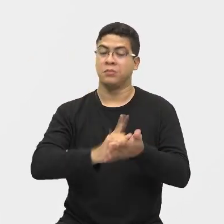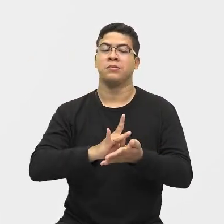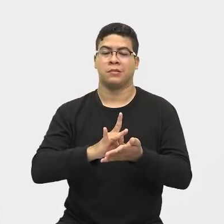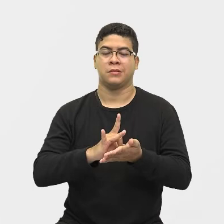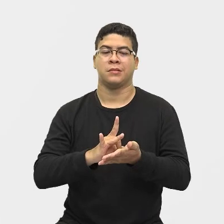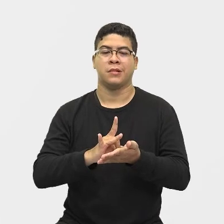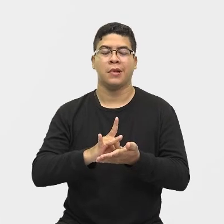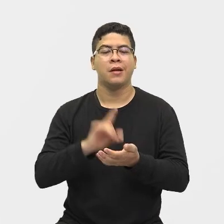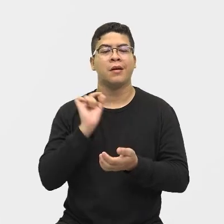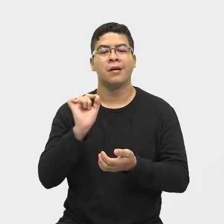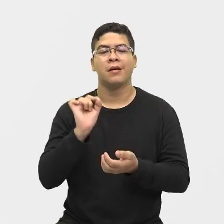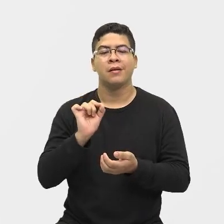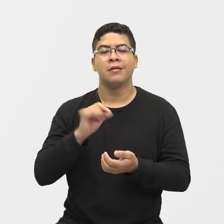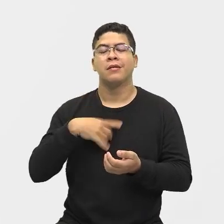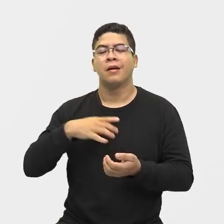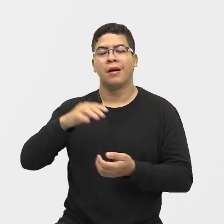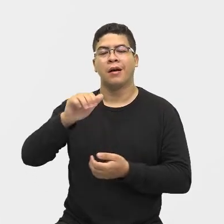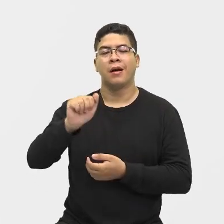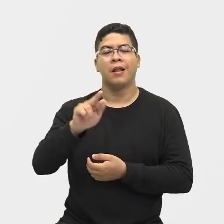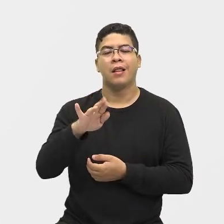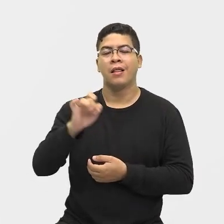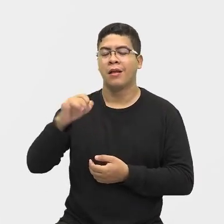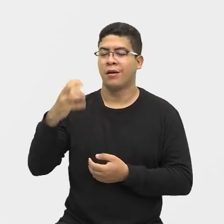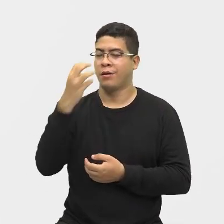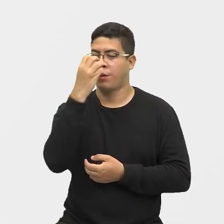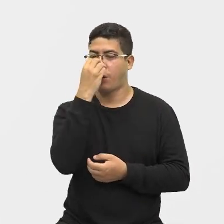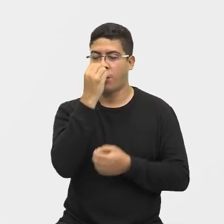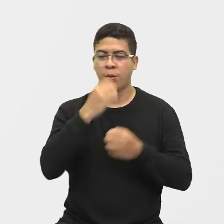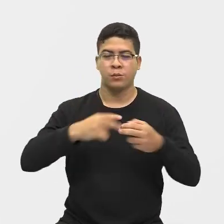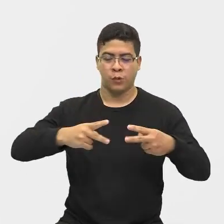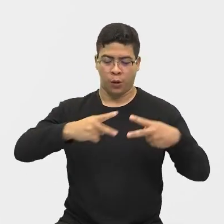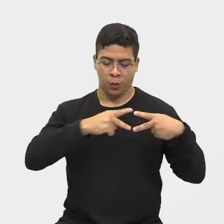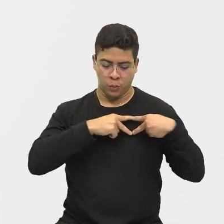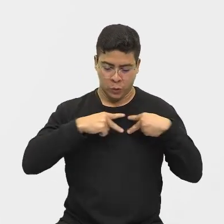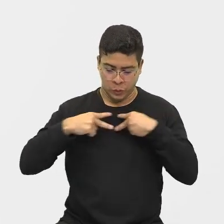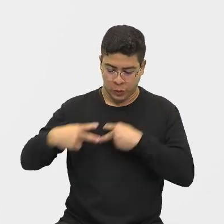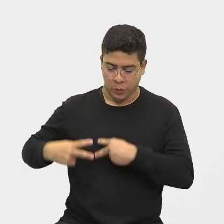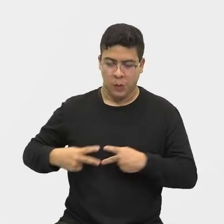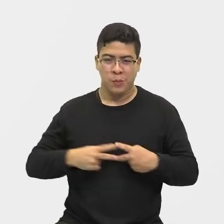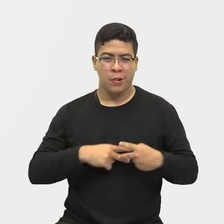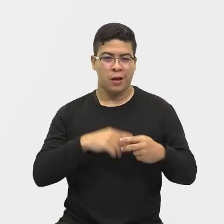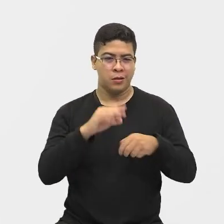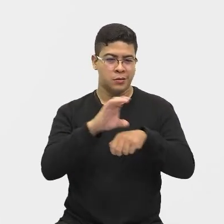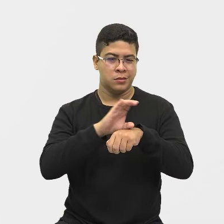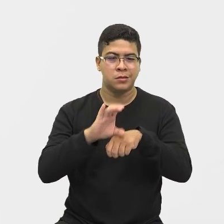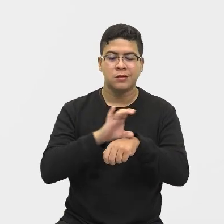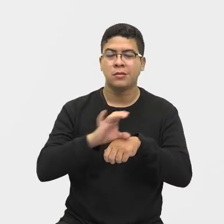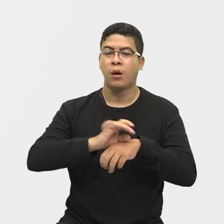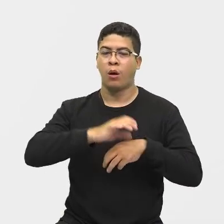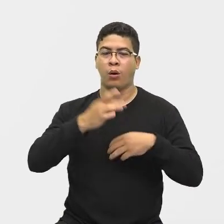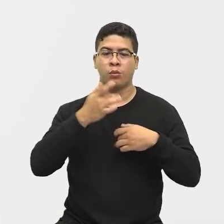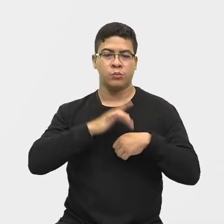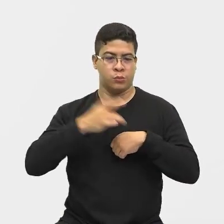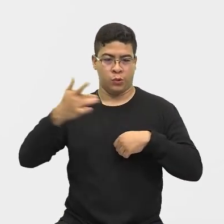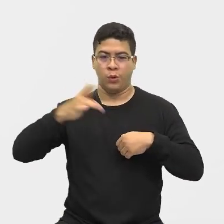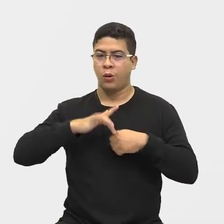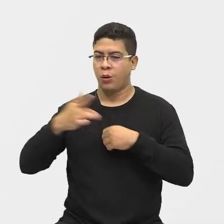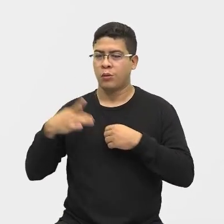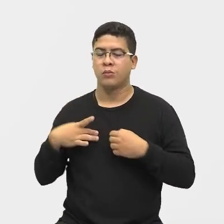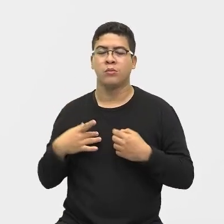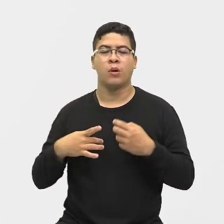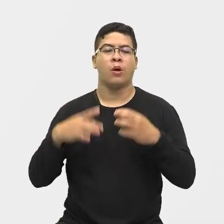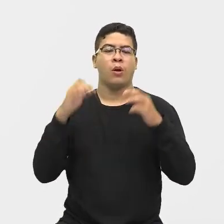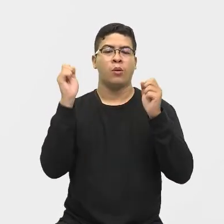original, alerquinal, trajes de losângulos, cinza e ouro, luz e bruma, forno e inverno